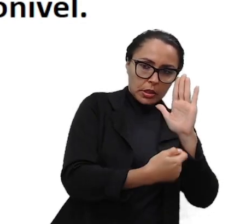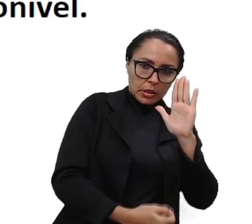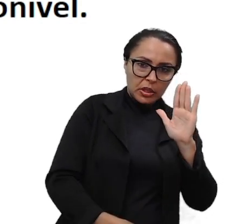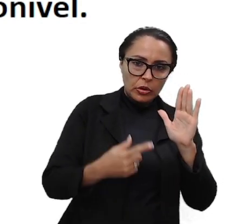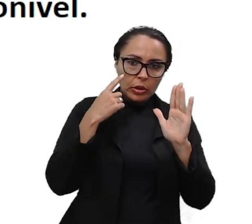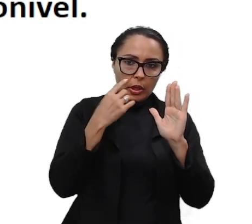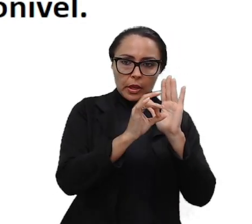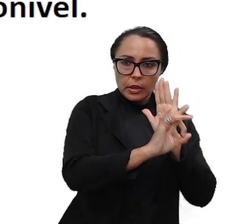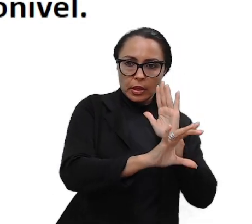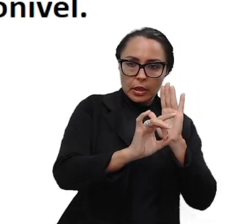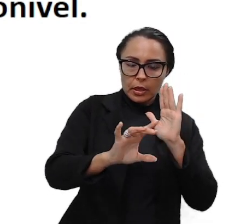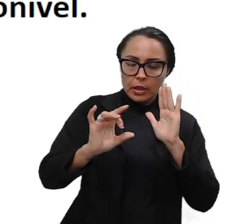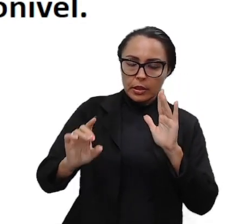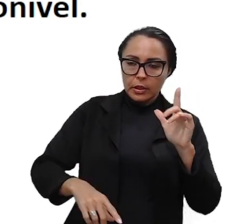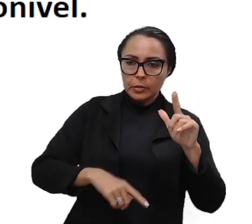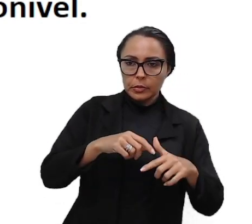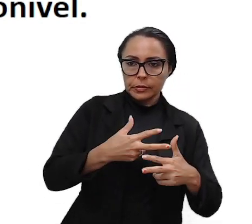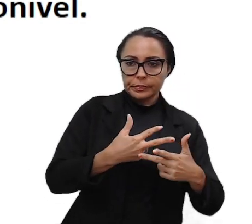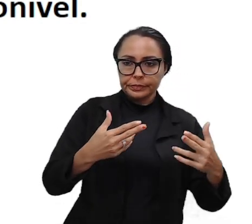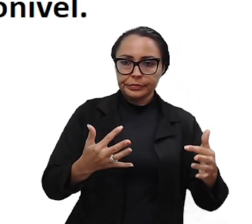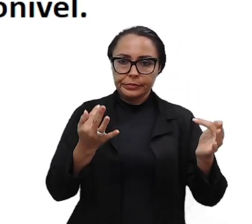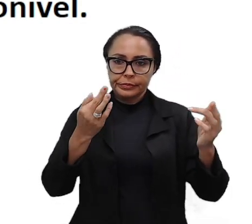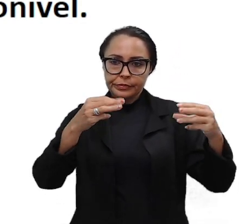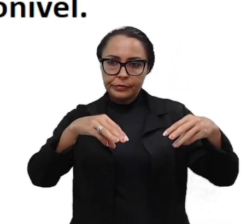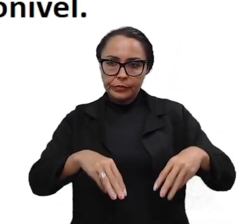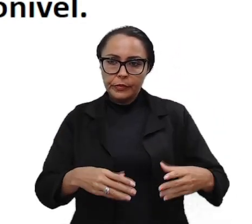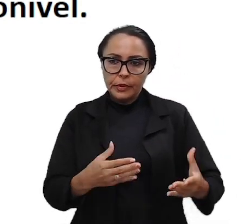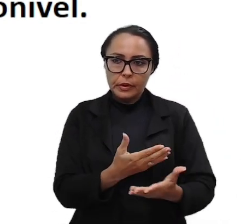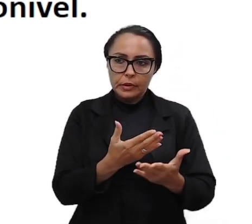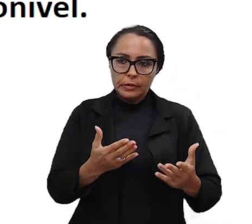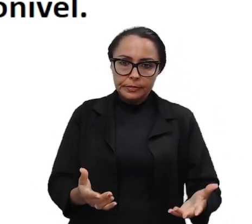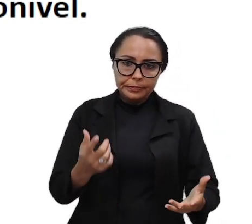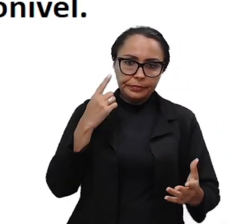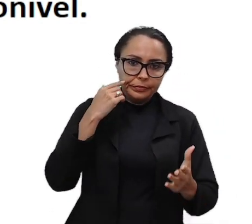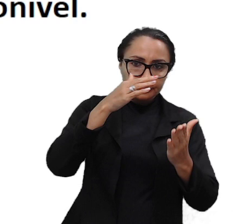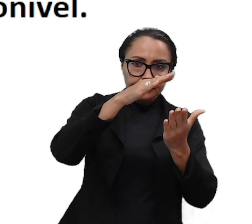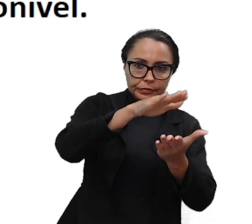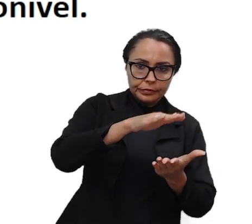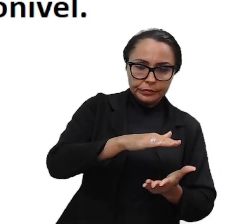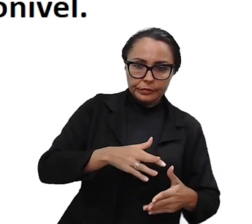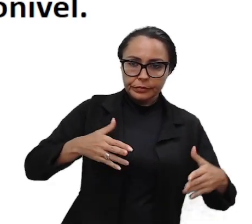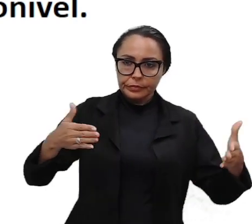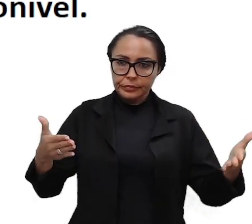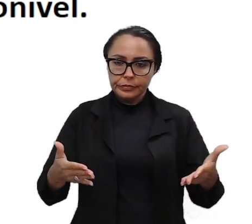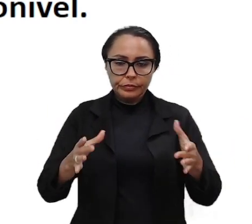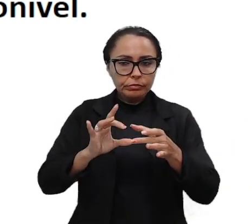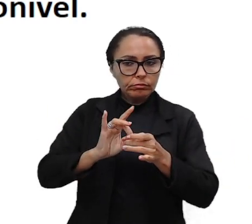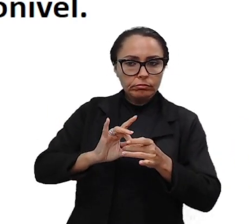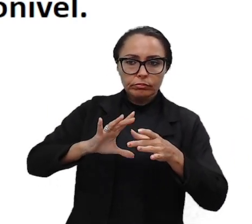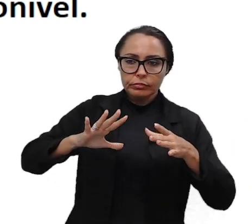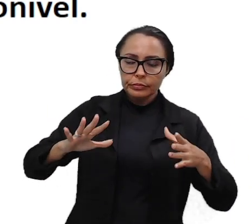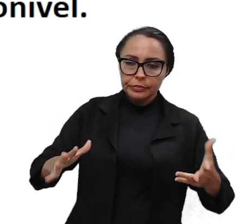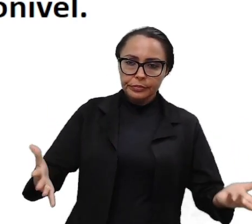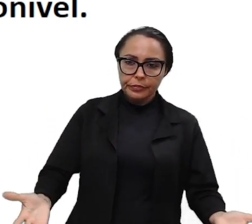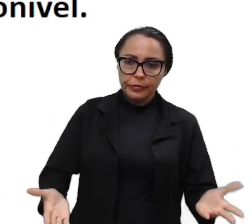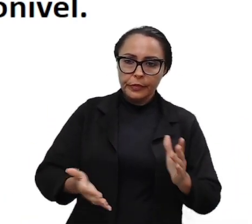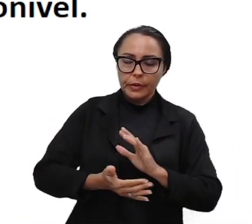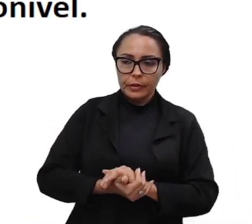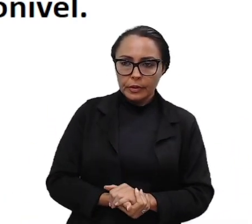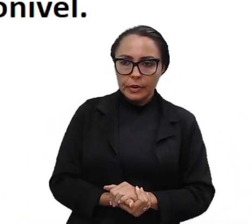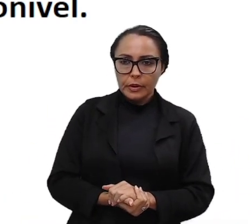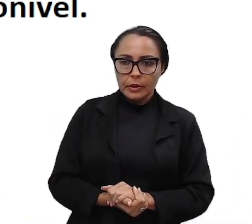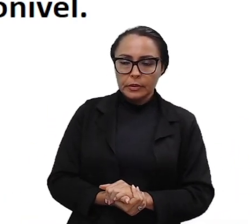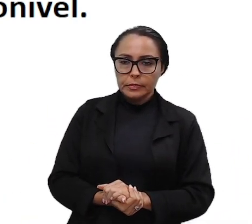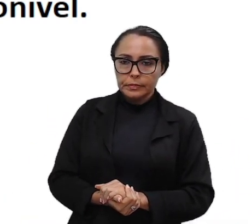cada produto final que inclui a demanda prevista e o estoque atual disponível para cada item